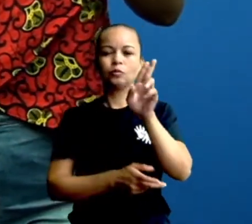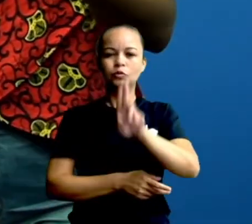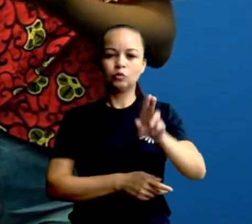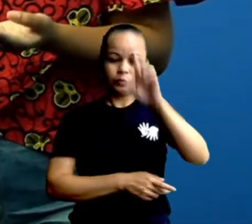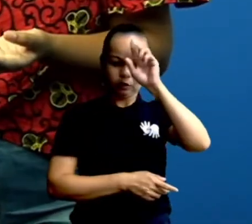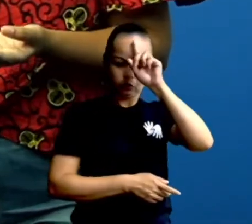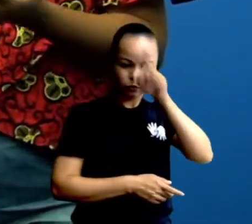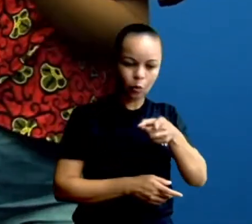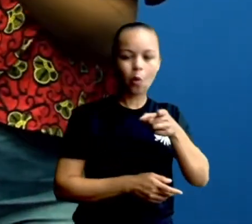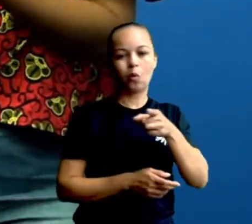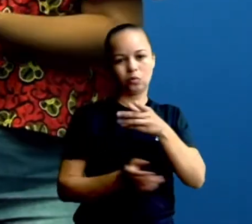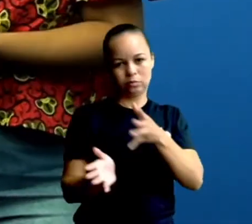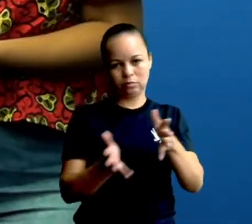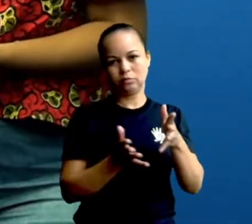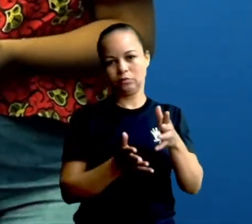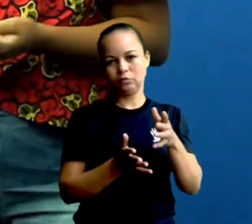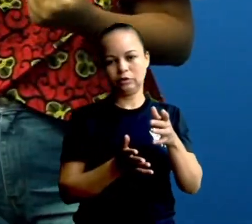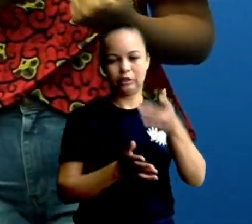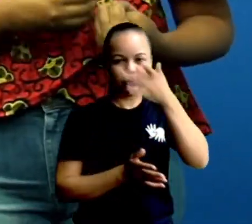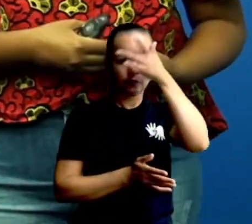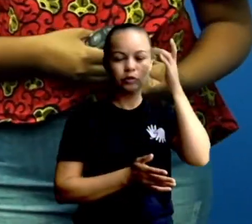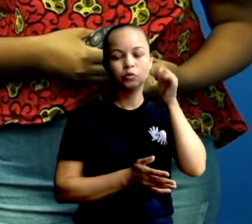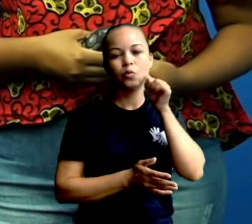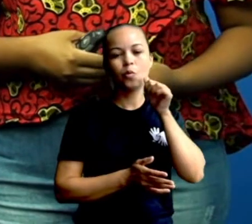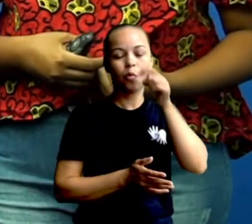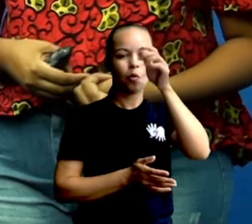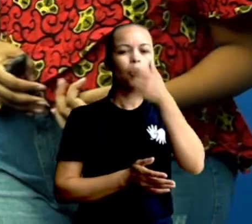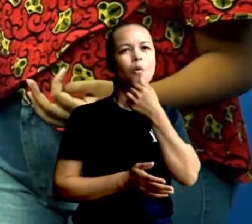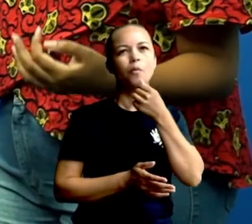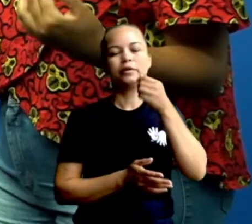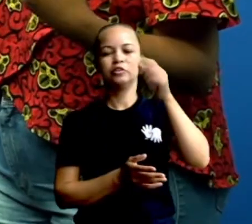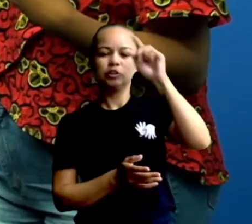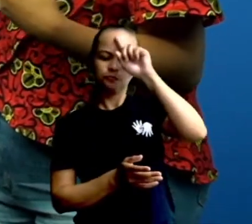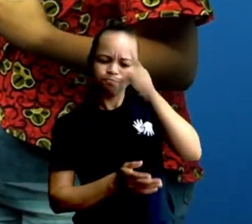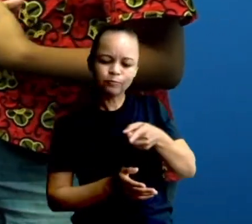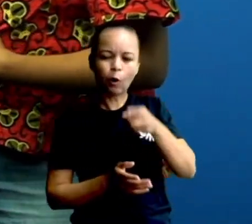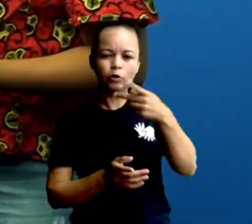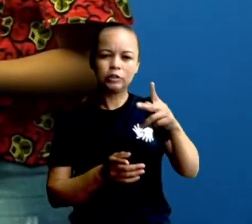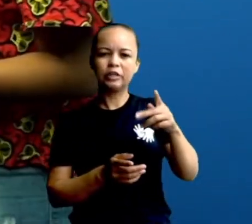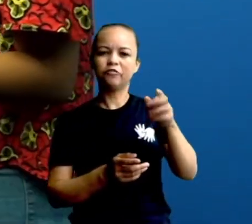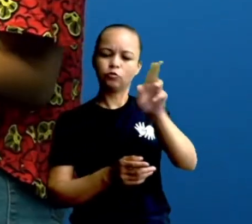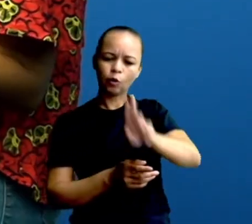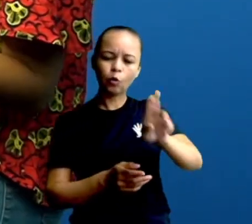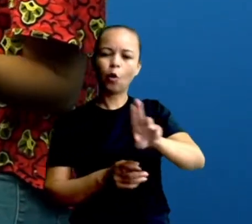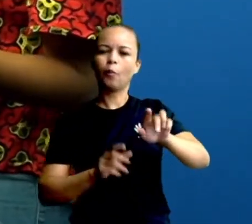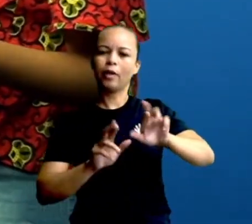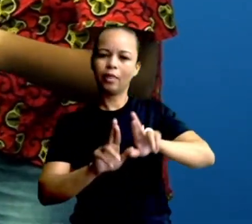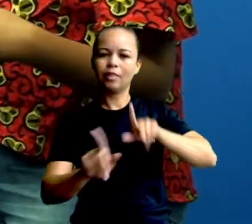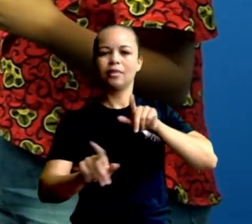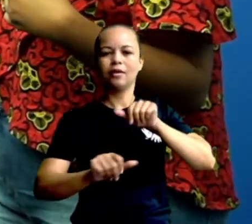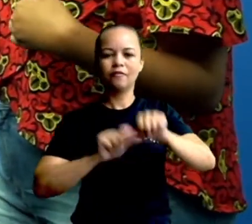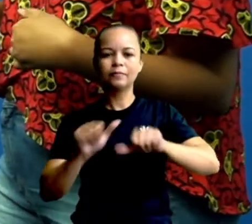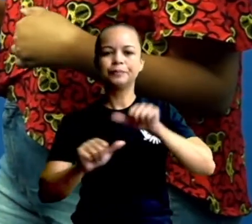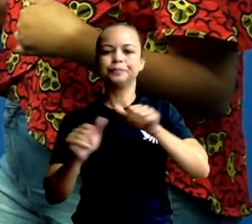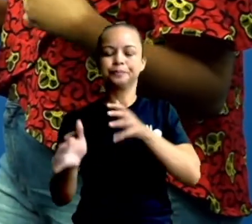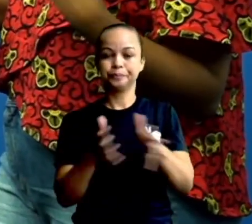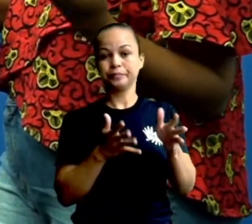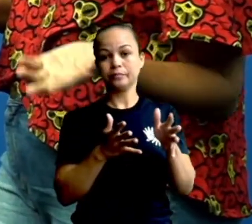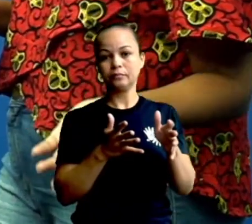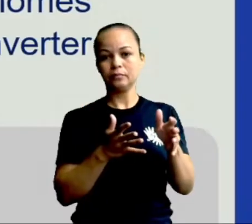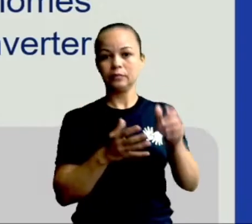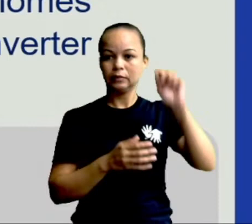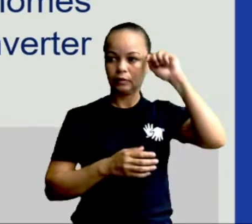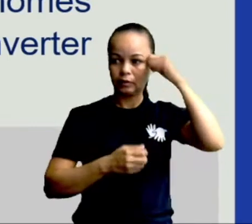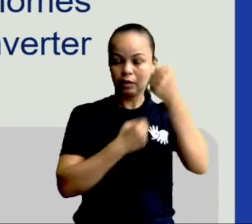considerados donos, né, desses africanos que foram escravizados. Então, na colônia, os escravizados aprendiam